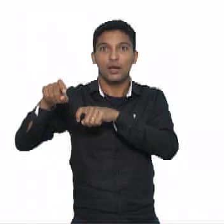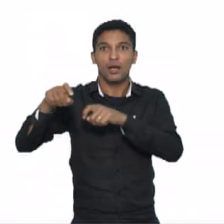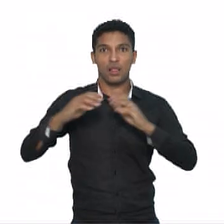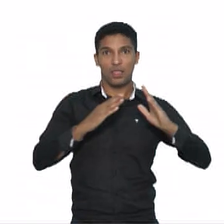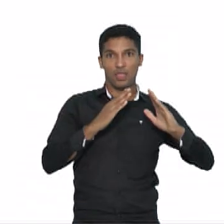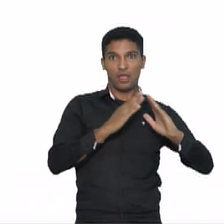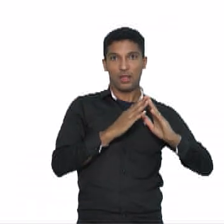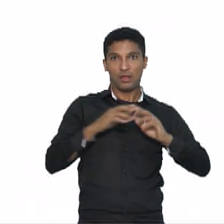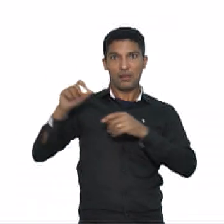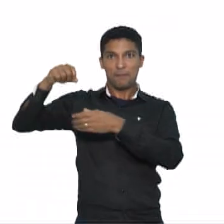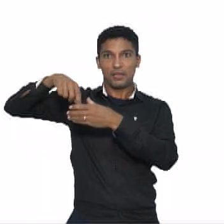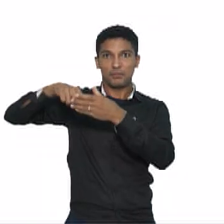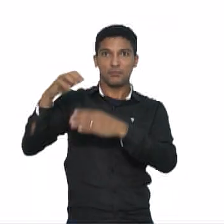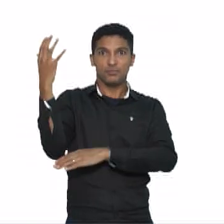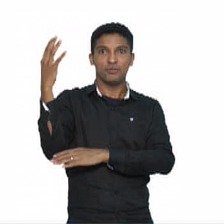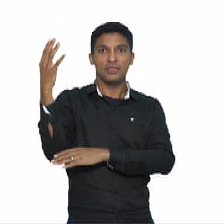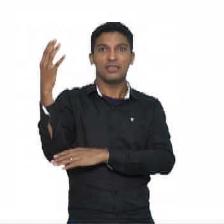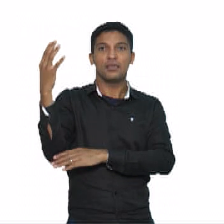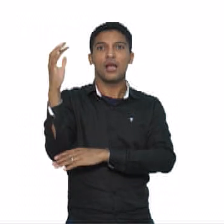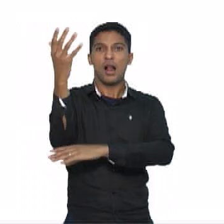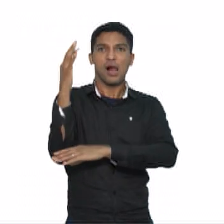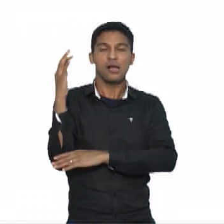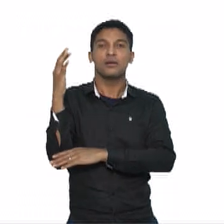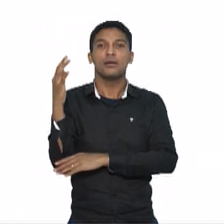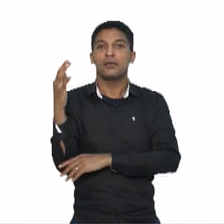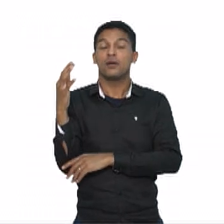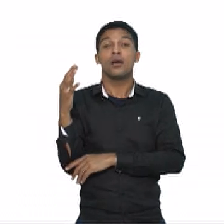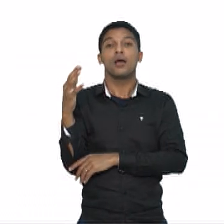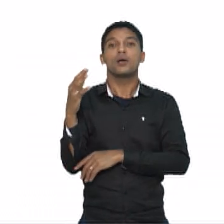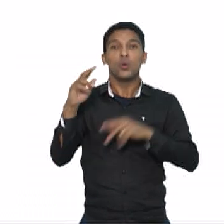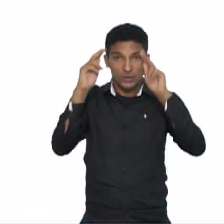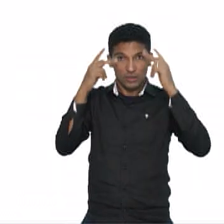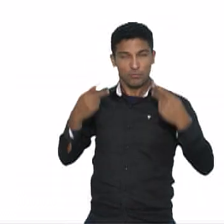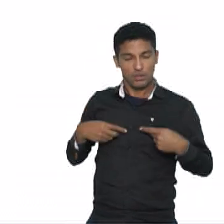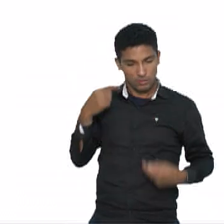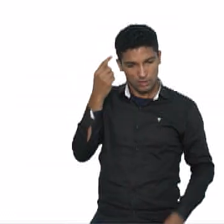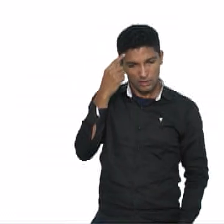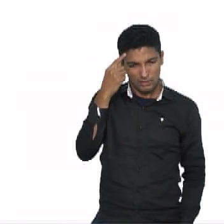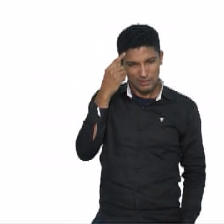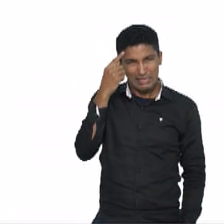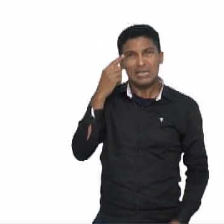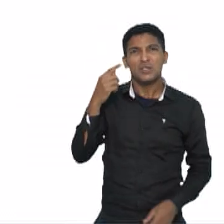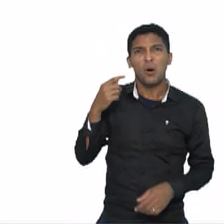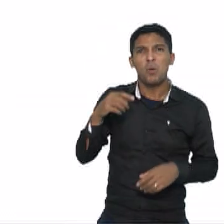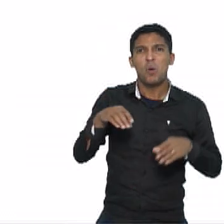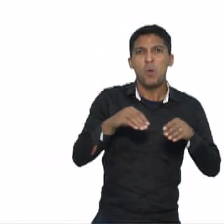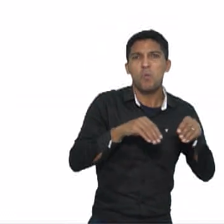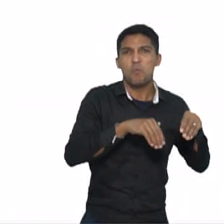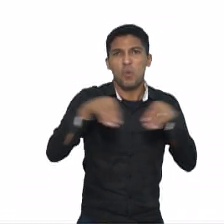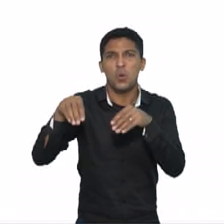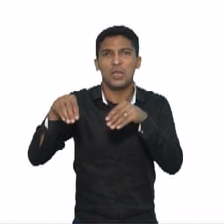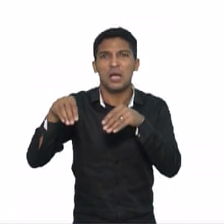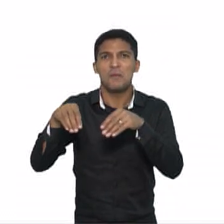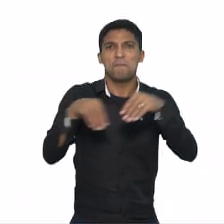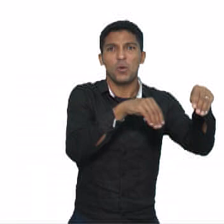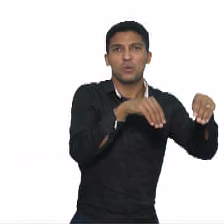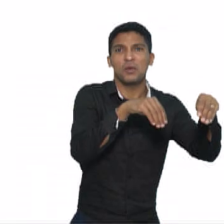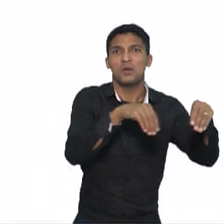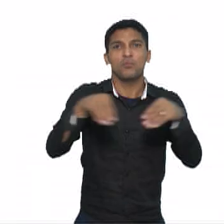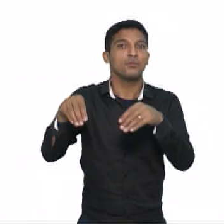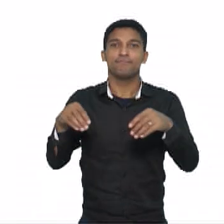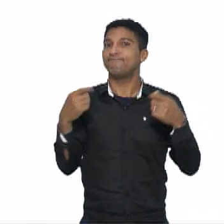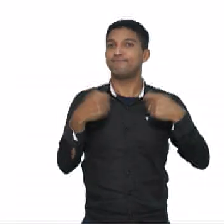causas que justificam o surgimento da agricultura em um período tão tardio na história cultural do ser humano não estão ainda